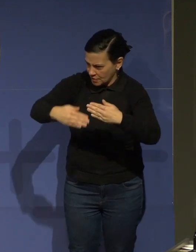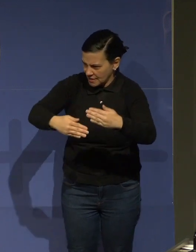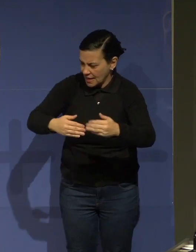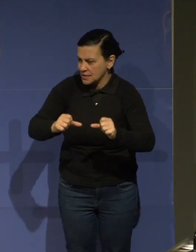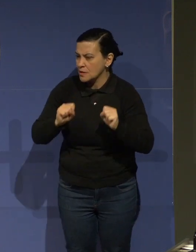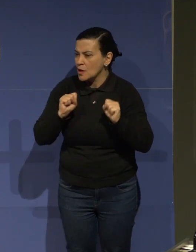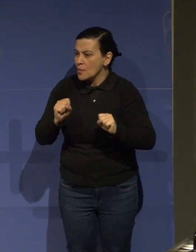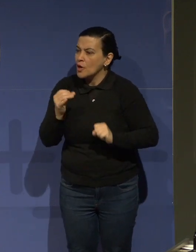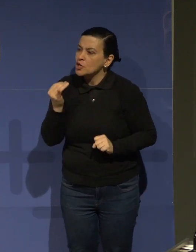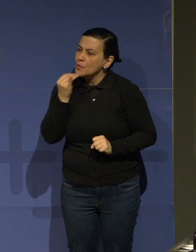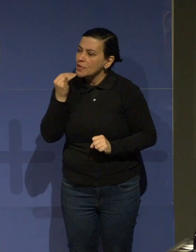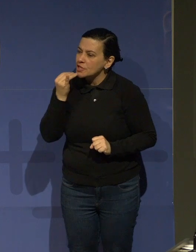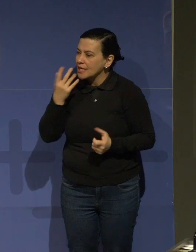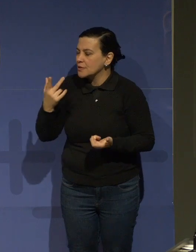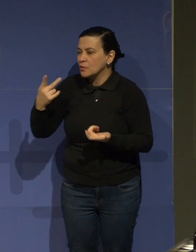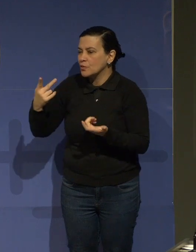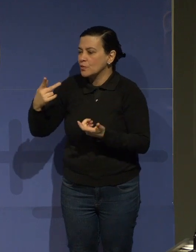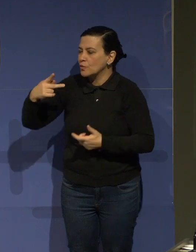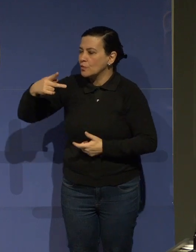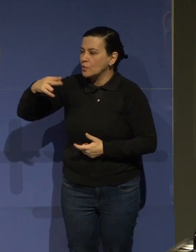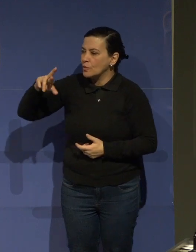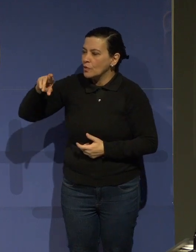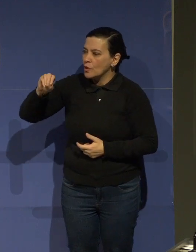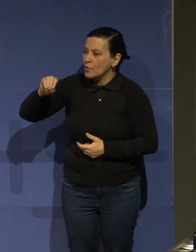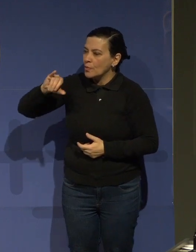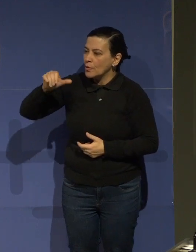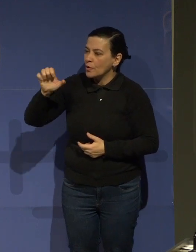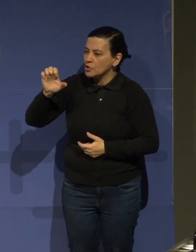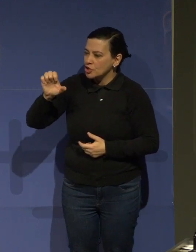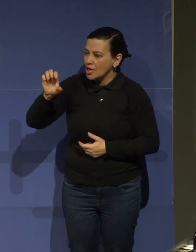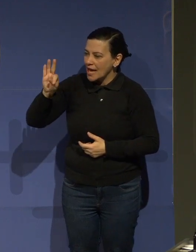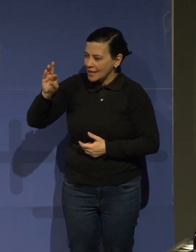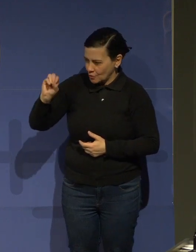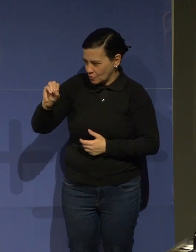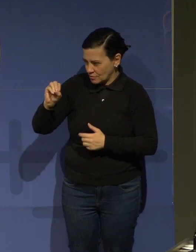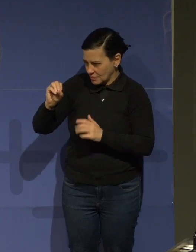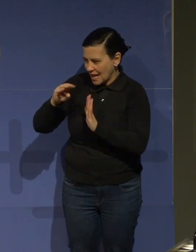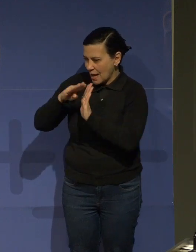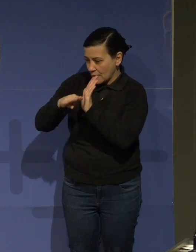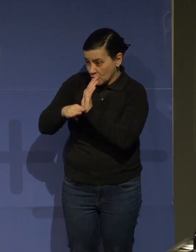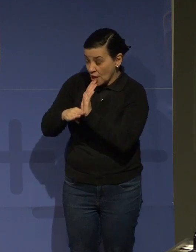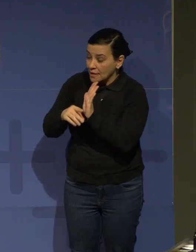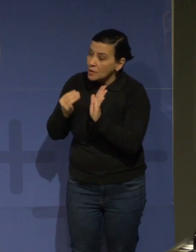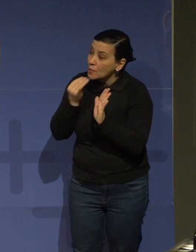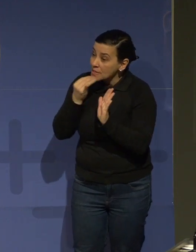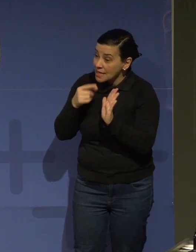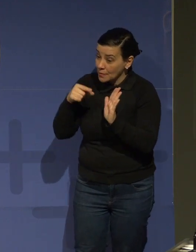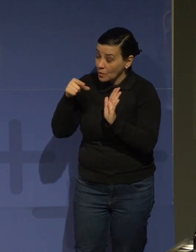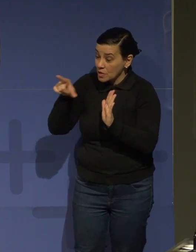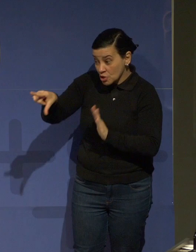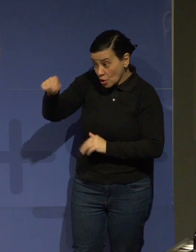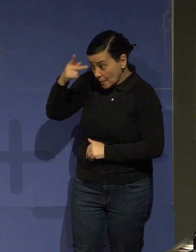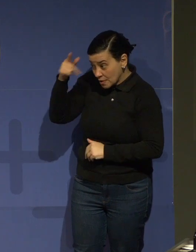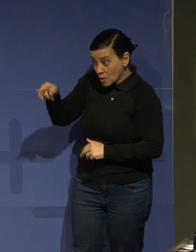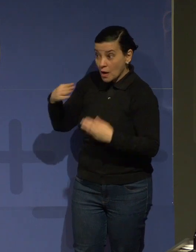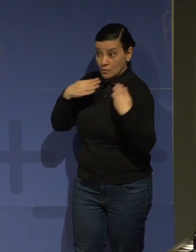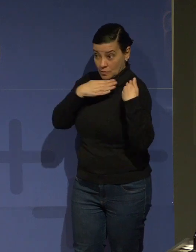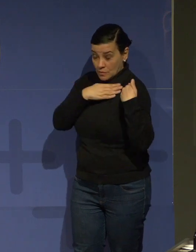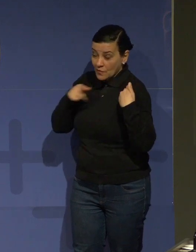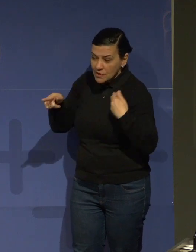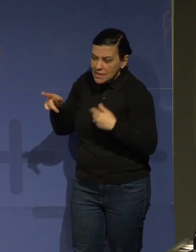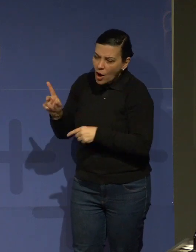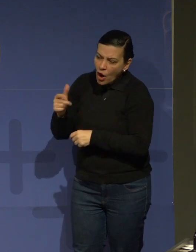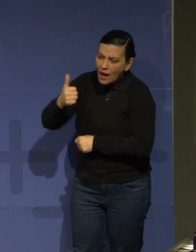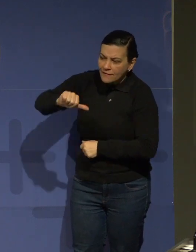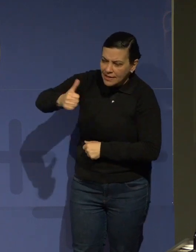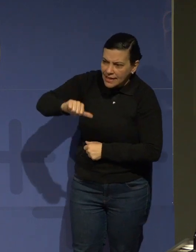um Project Manager cuidar disso. Para as skills de acessibilidade, garantir que as diretrizes estão sendo cumpridas. A gente pode pedir para o desenvolvedor. A